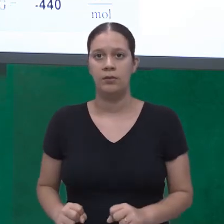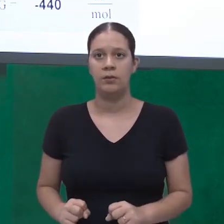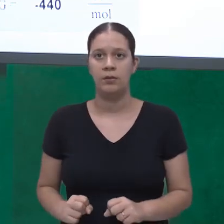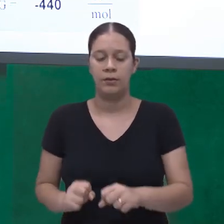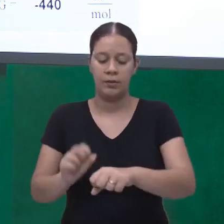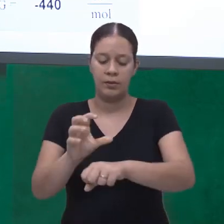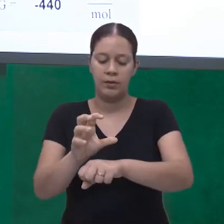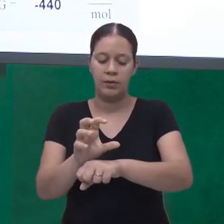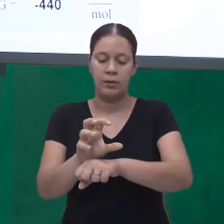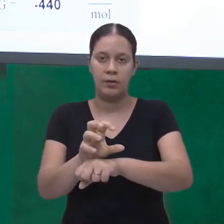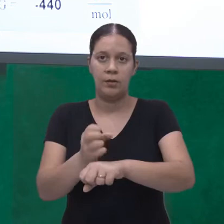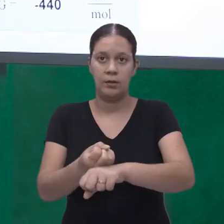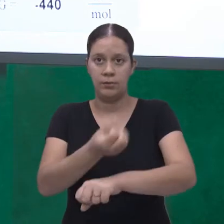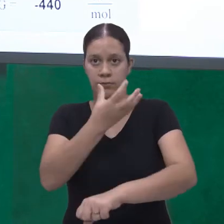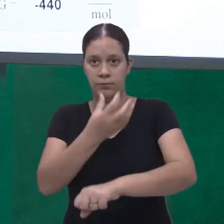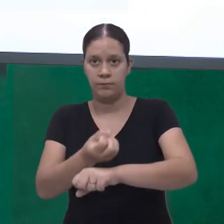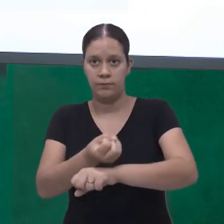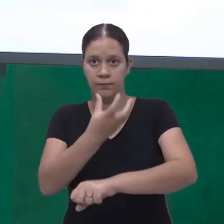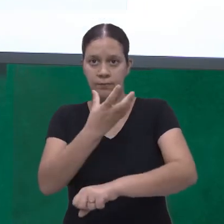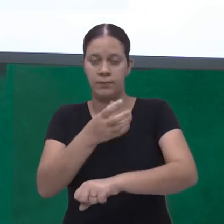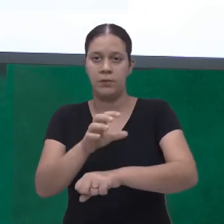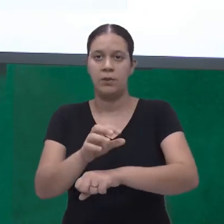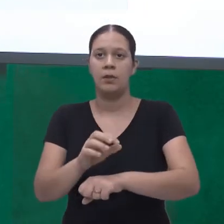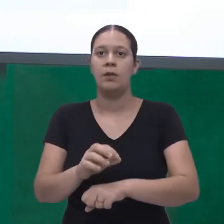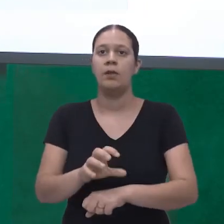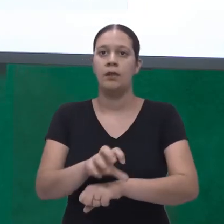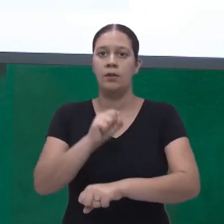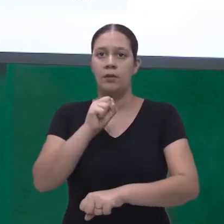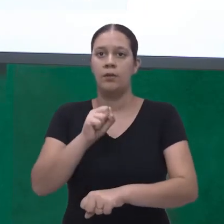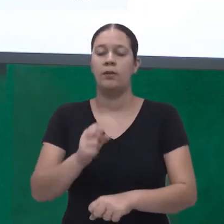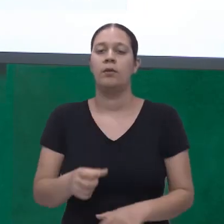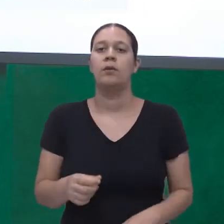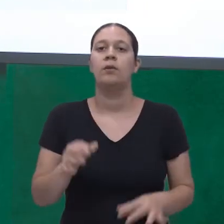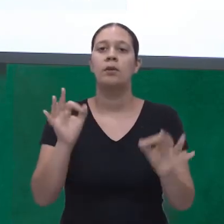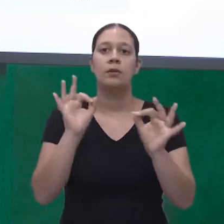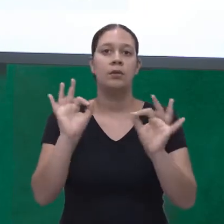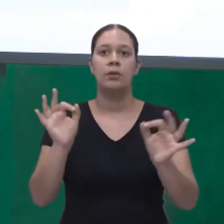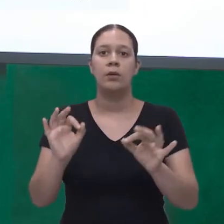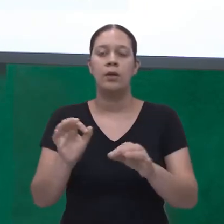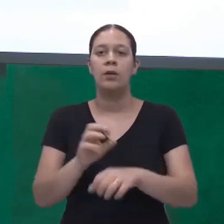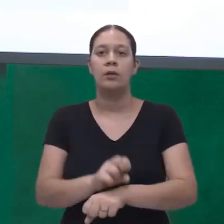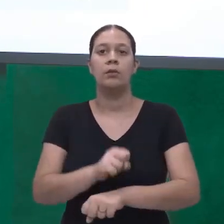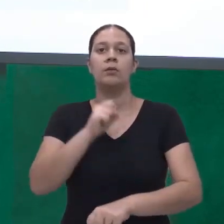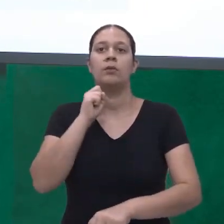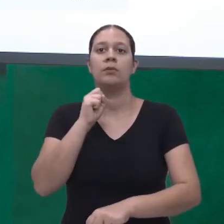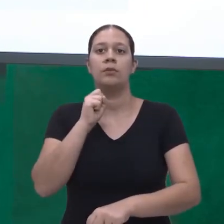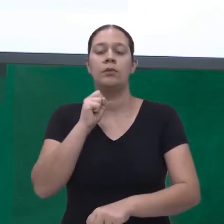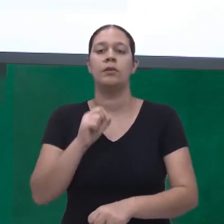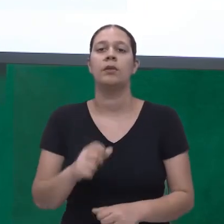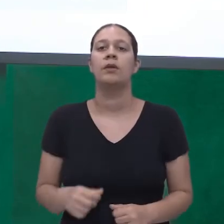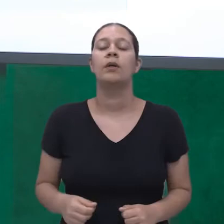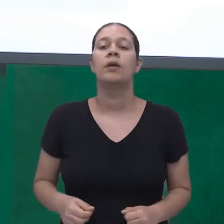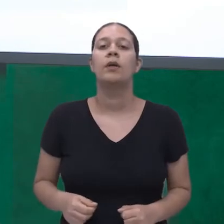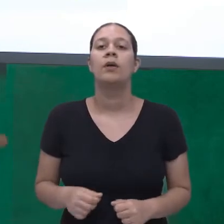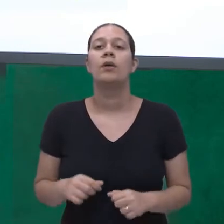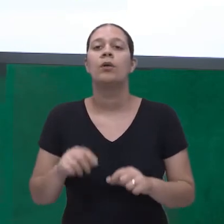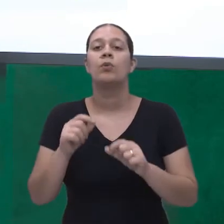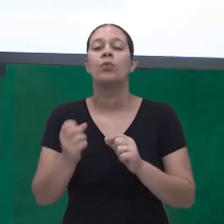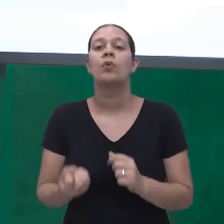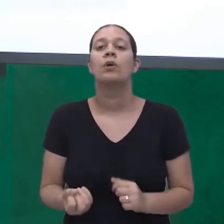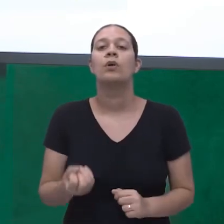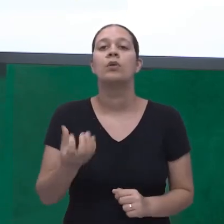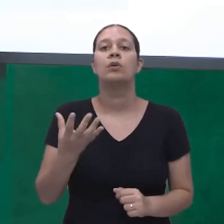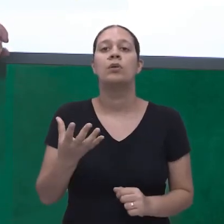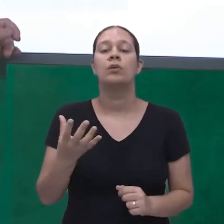que libera energia livre. Bom, e quando é que uma reação é não espontânea? Reação não espontânea